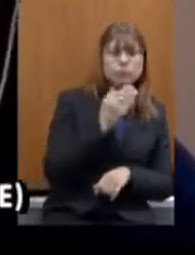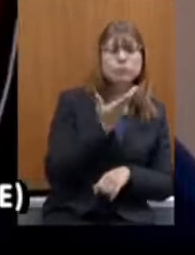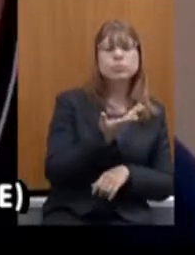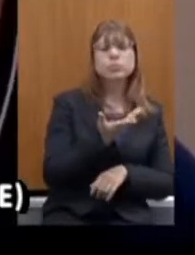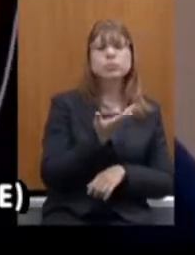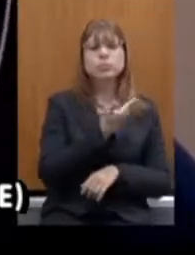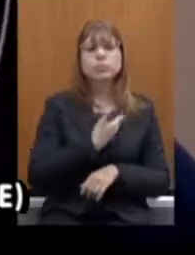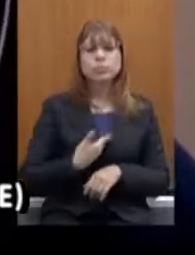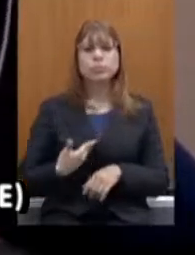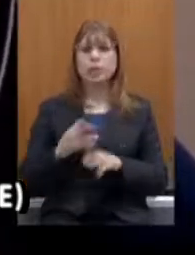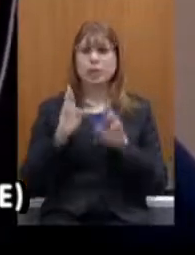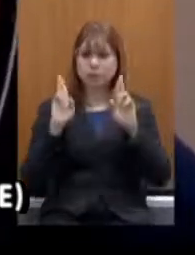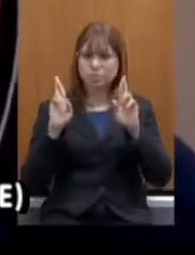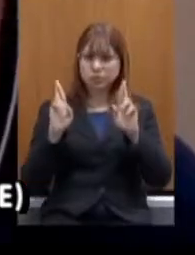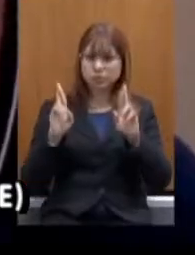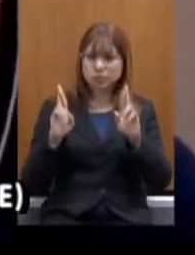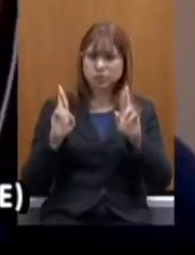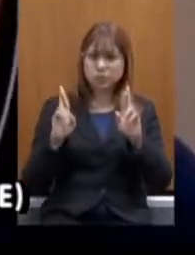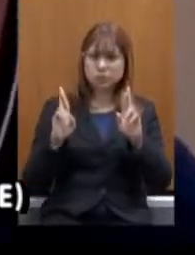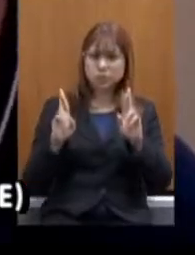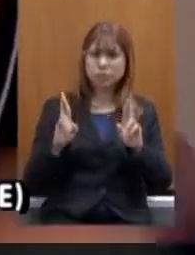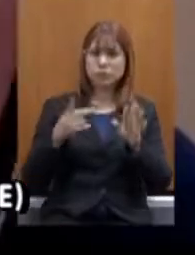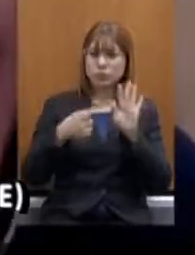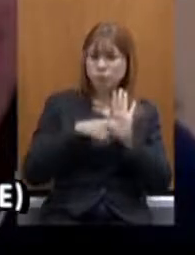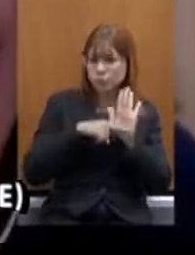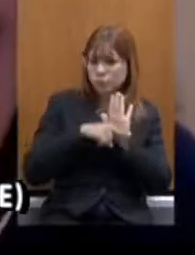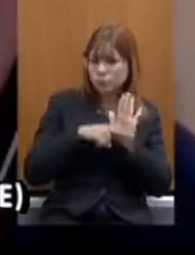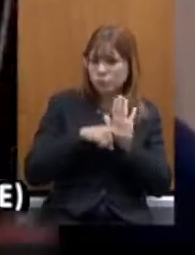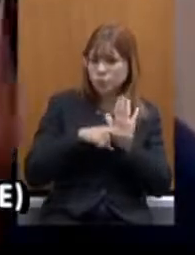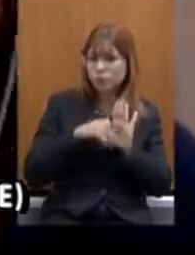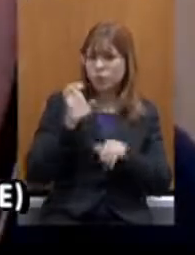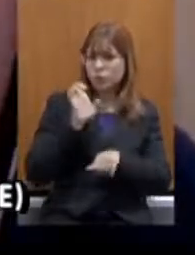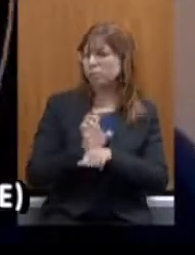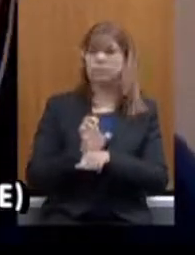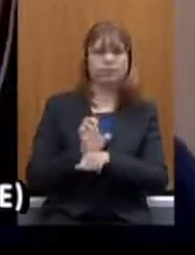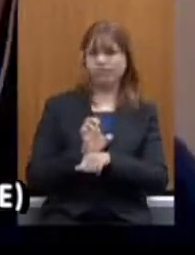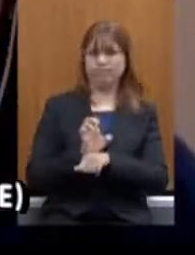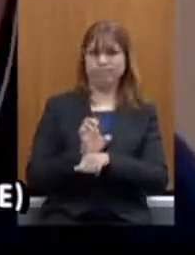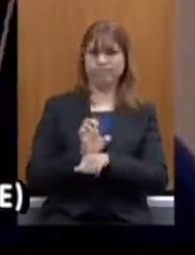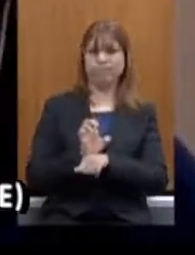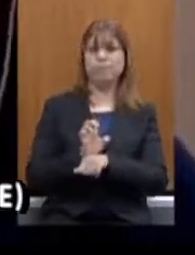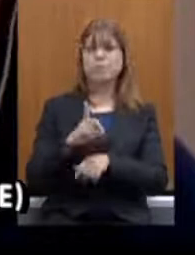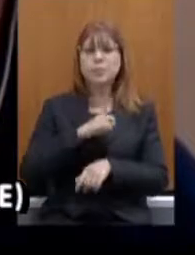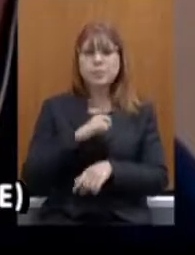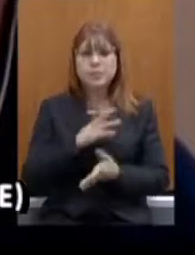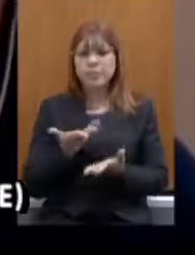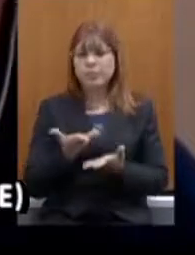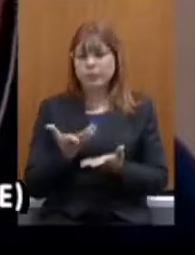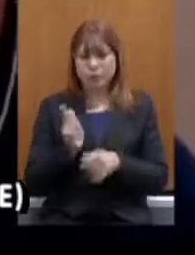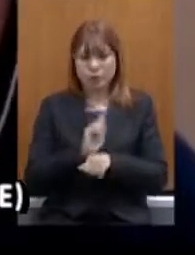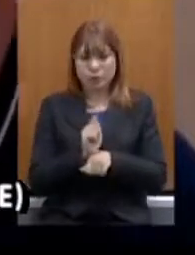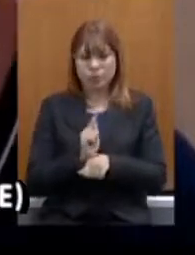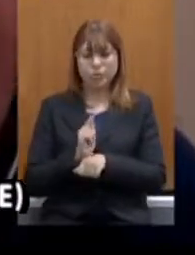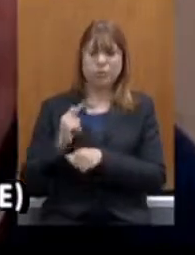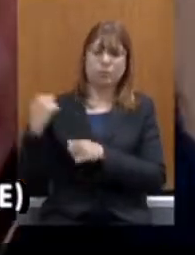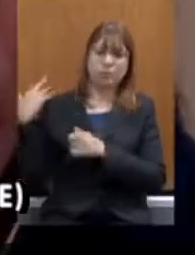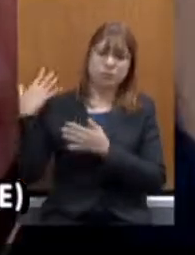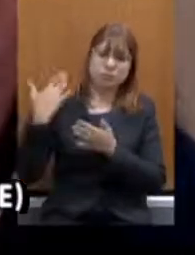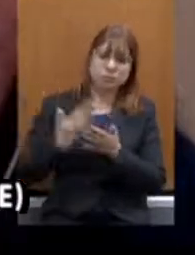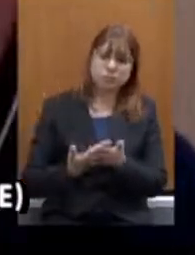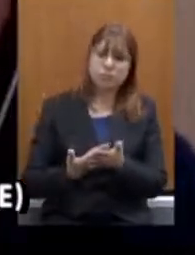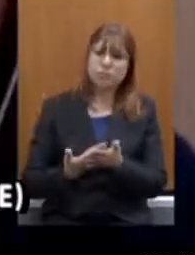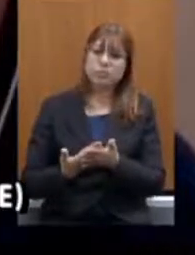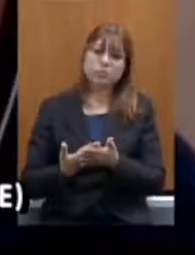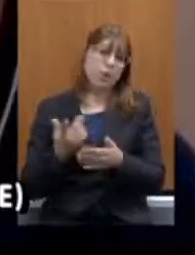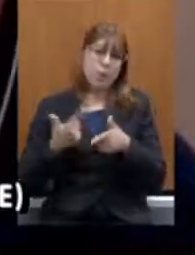essa responsabilidade são nas administrações que vieram aí né gestões de gestões são é um problema do servidor mas nesse